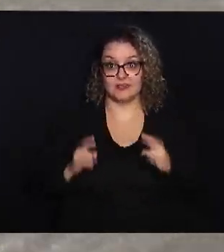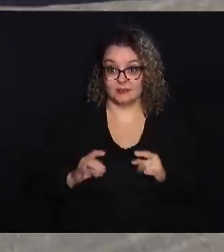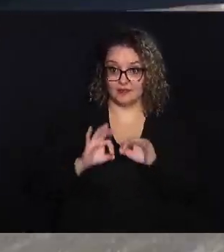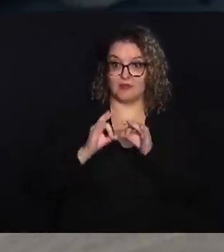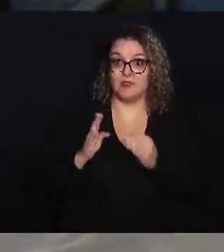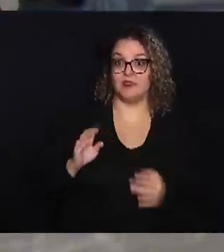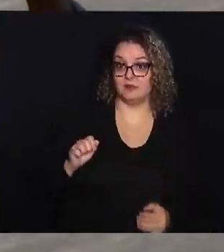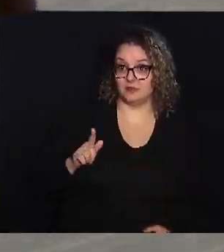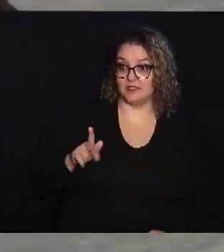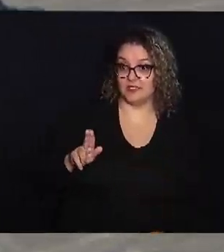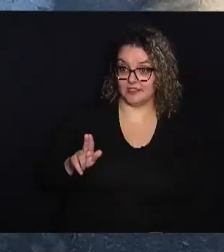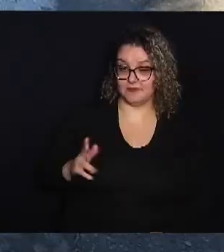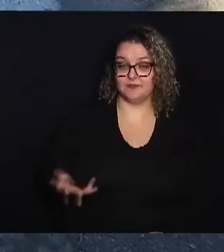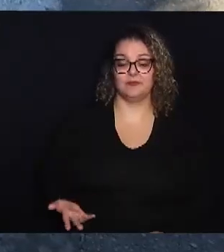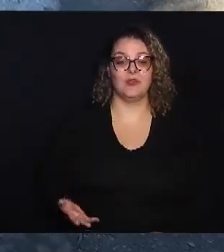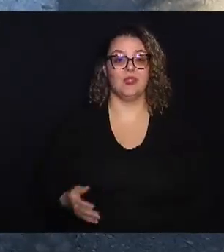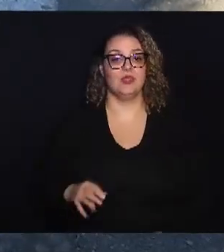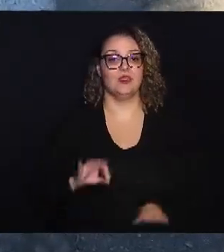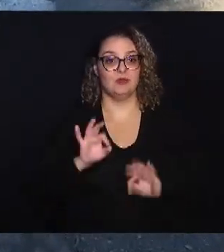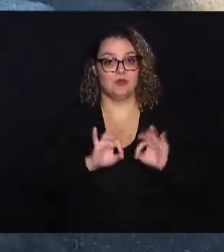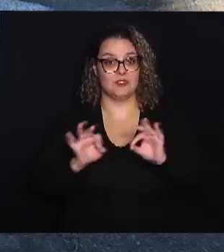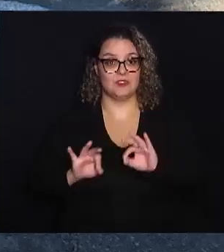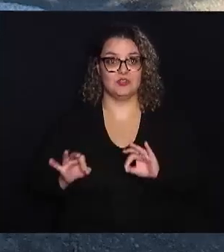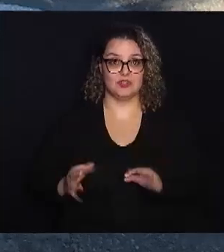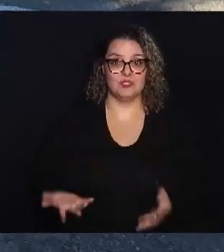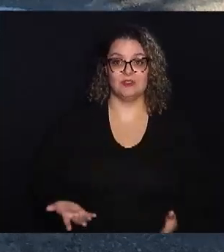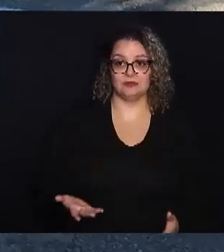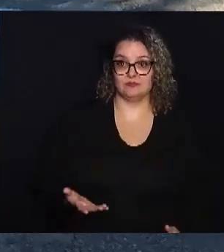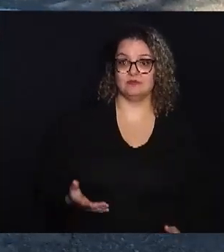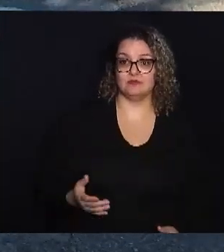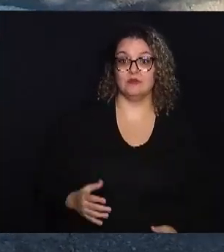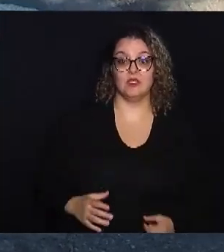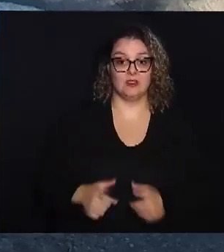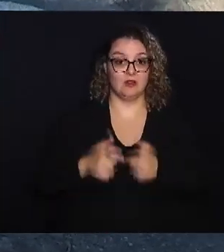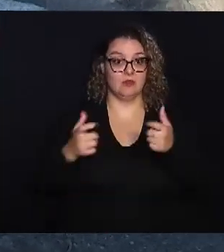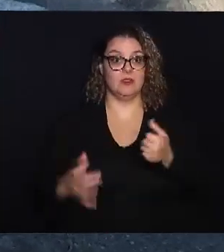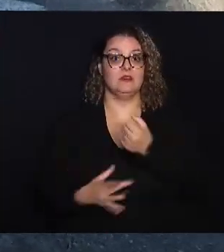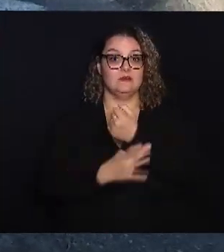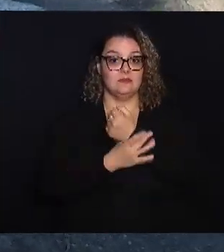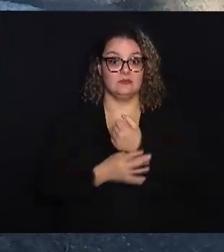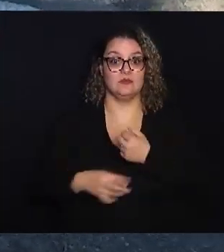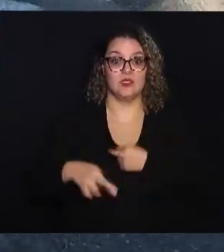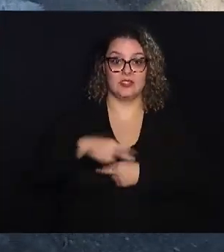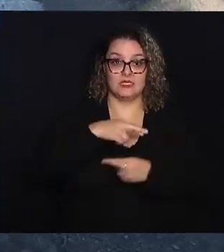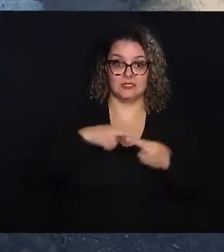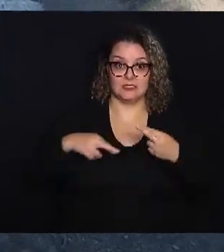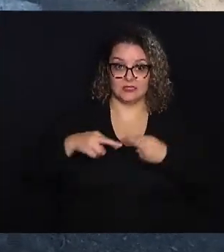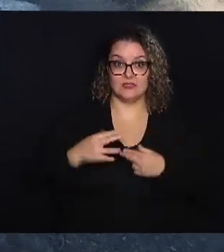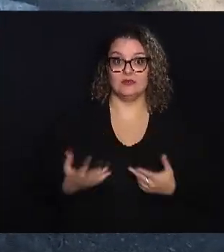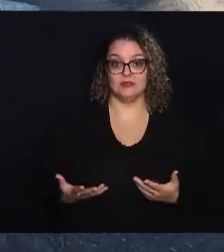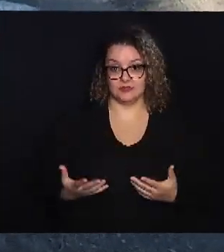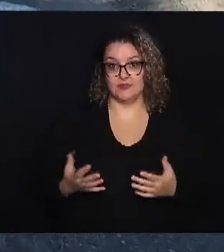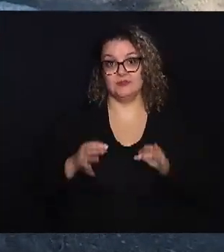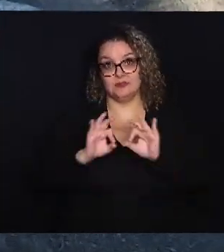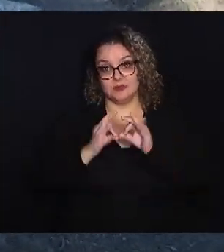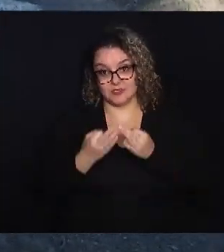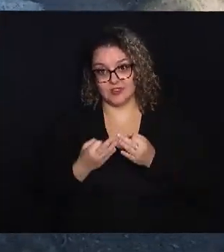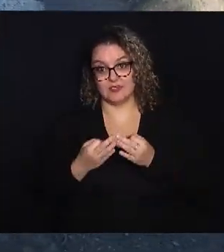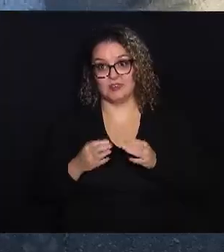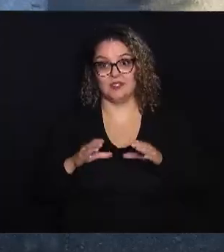e o projeto Gente Nova, planejado não só para aumentar a segurança, mas criar laços familiares